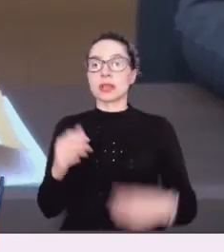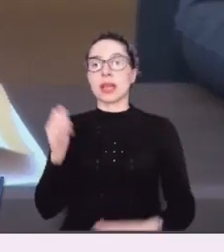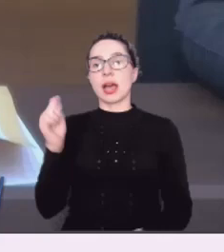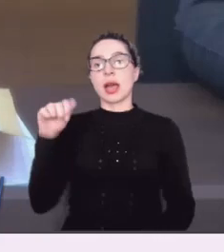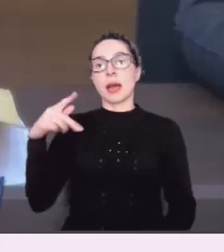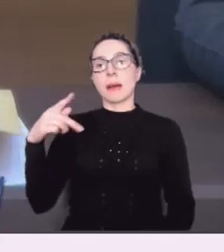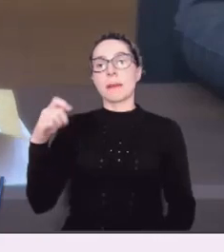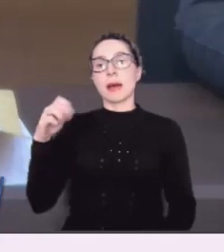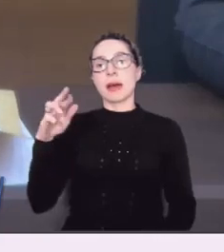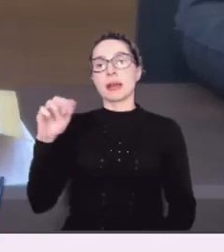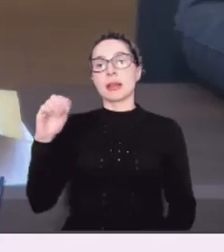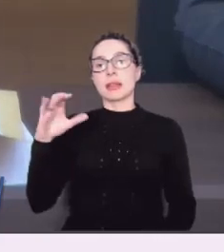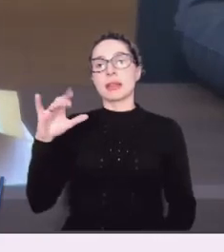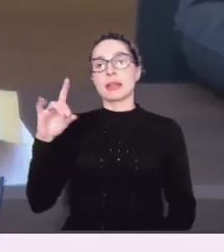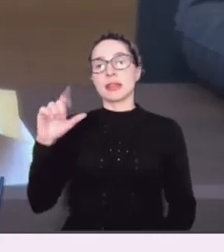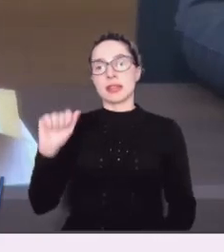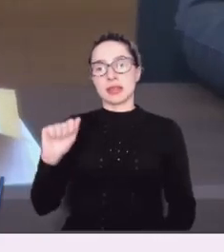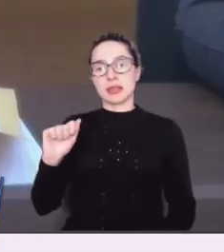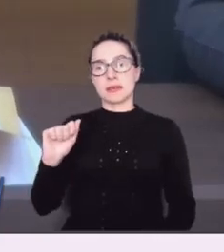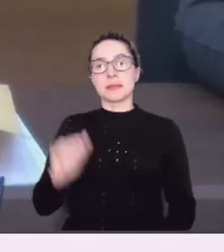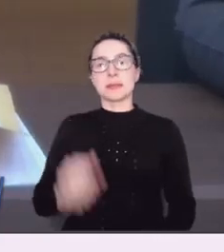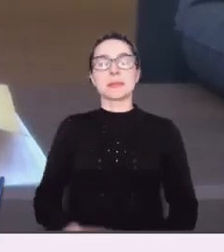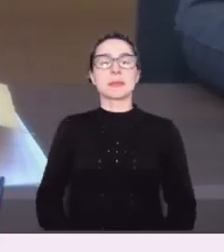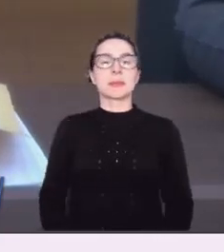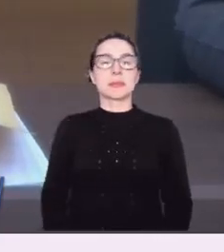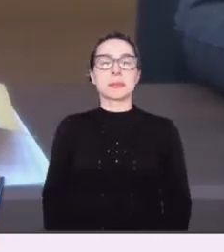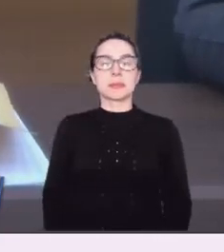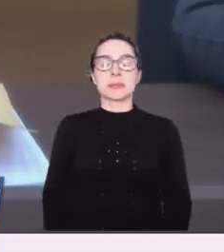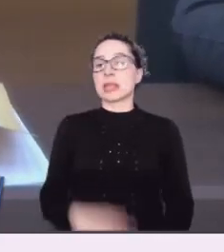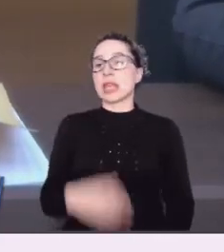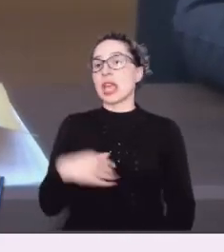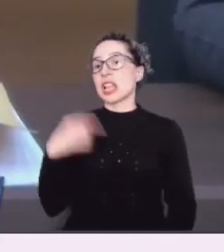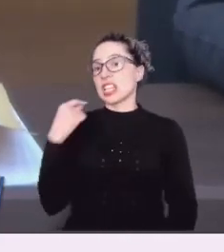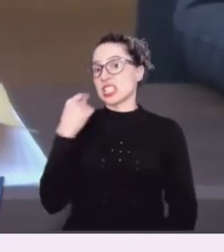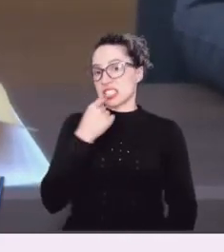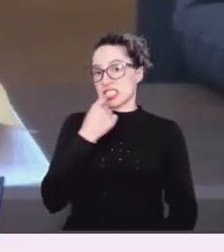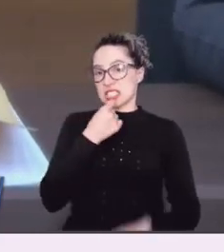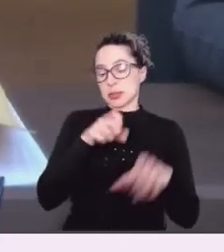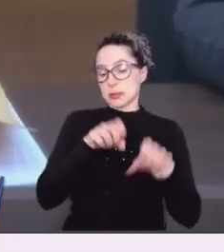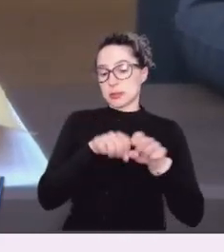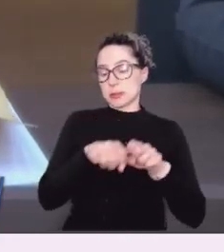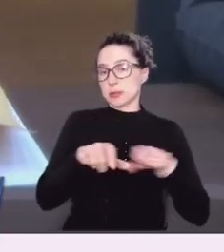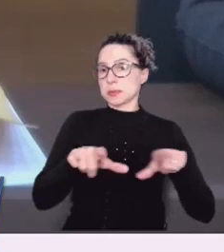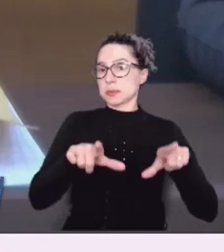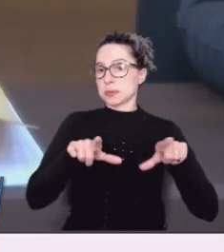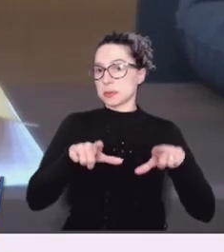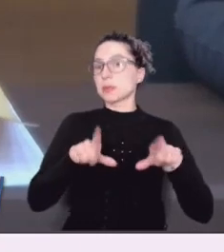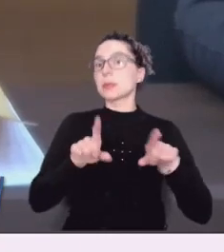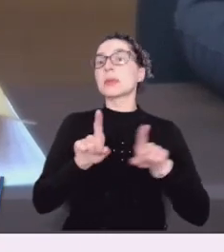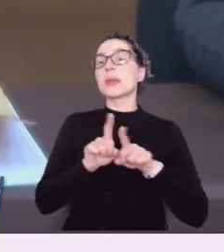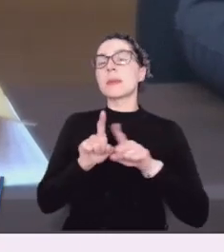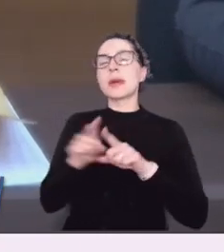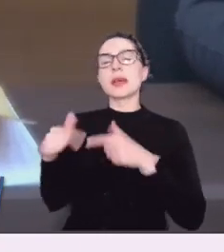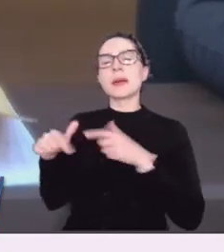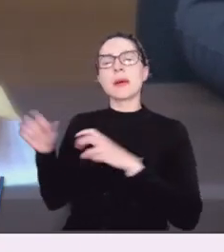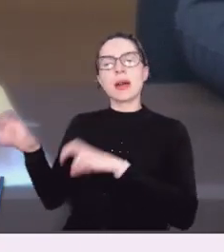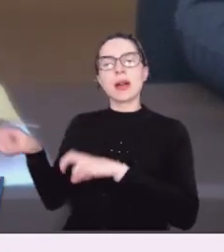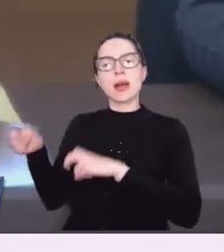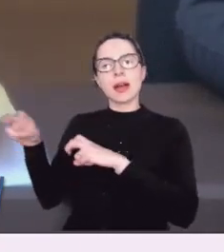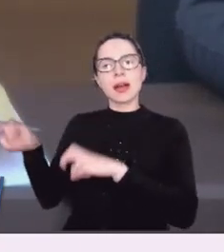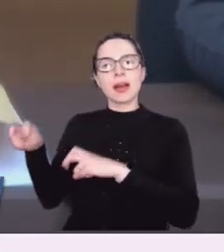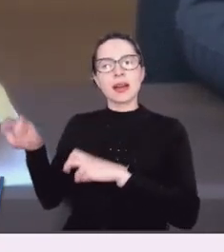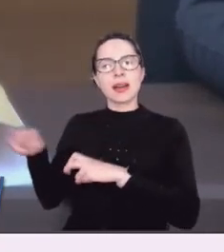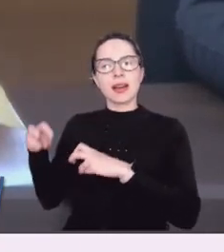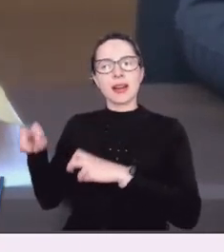Teodoro. Além de dentista por formação, foi agropecuarista que, através de uma